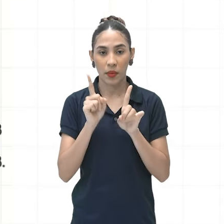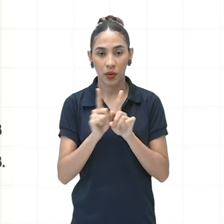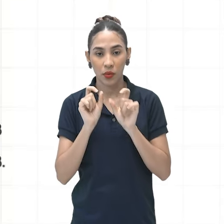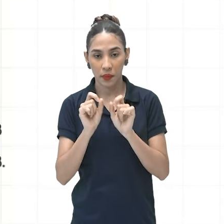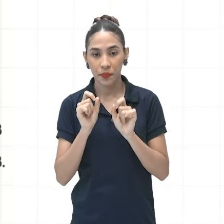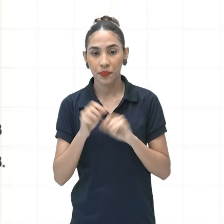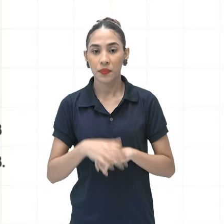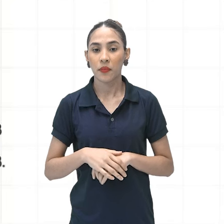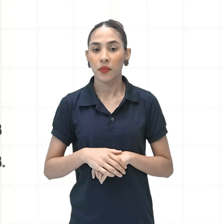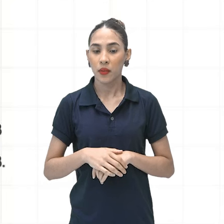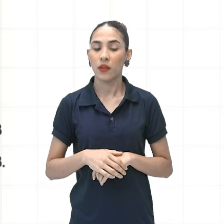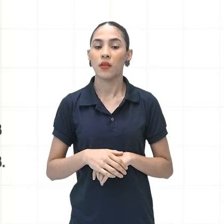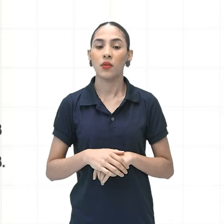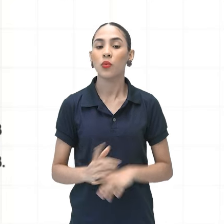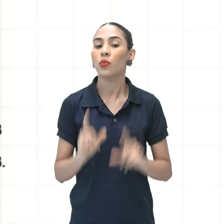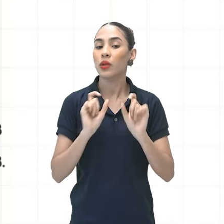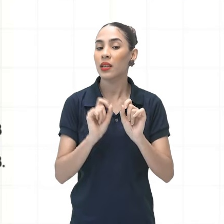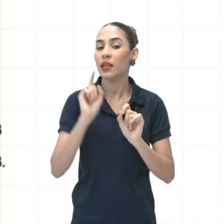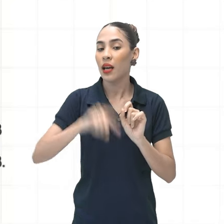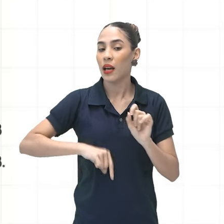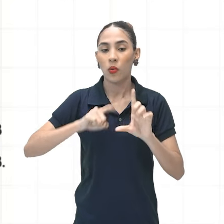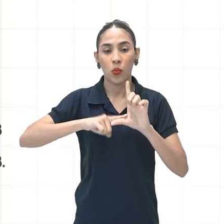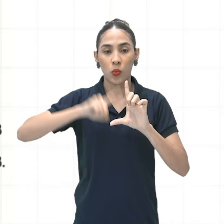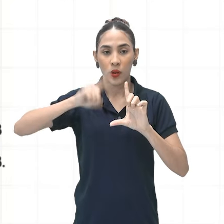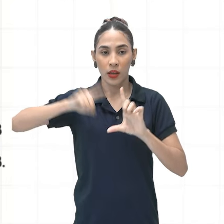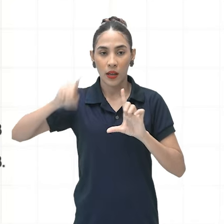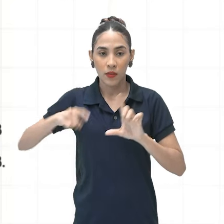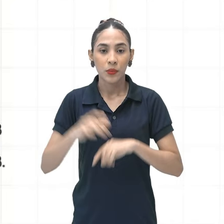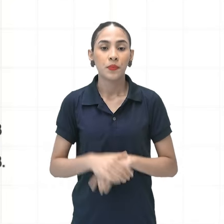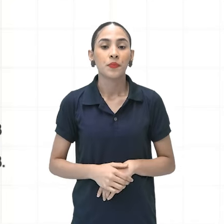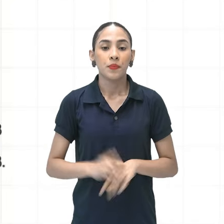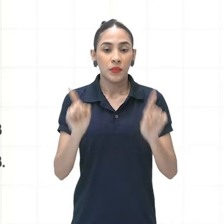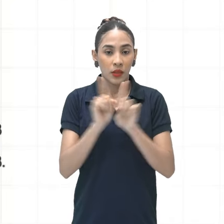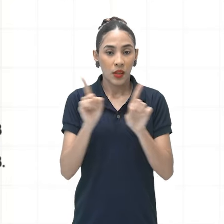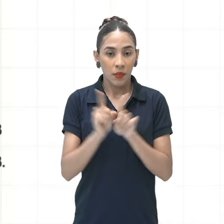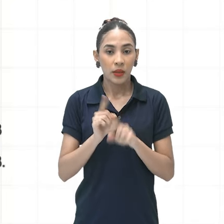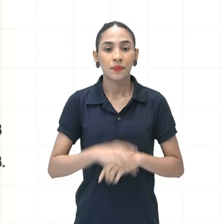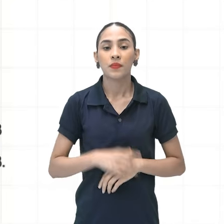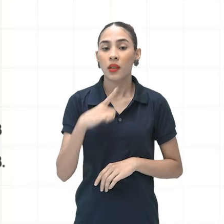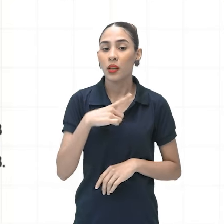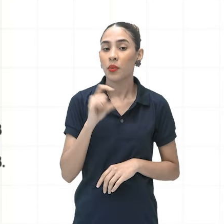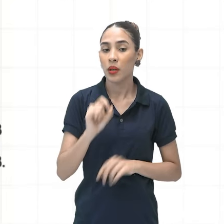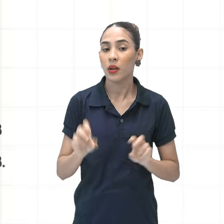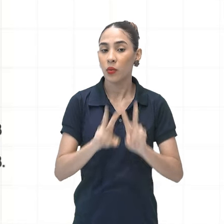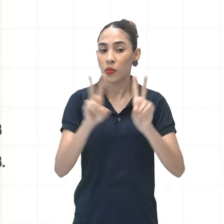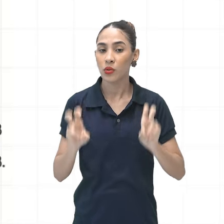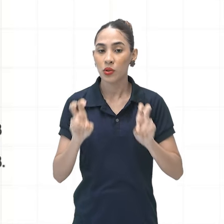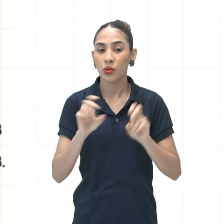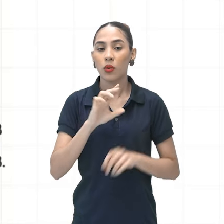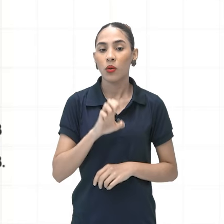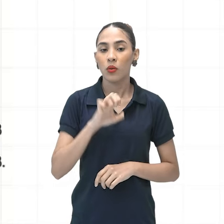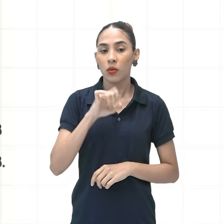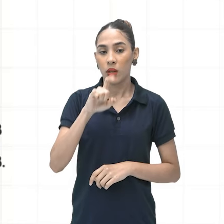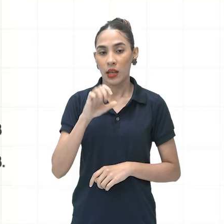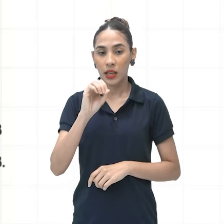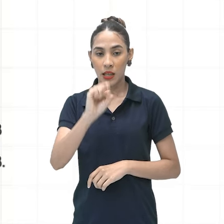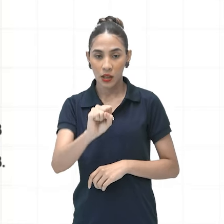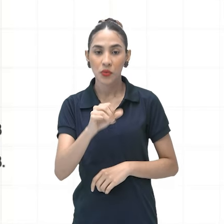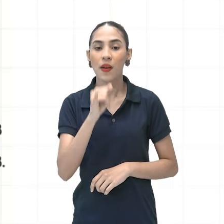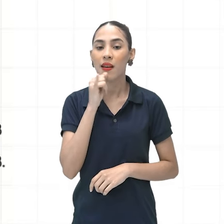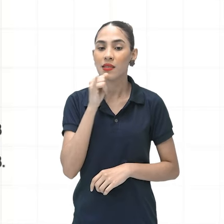exatamente sobre o que é o gráfico, e também ele contém aí o título nos eixos, né?